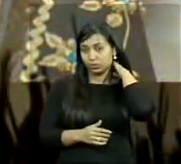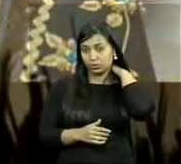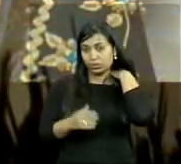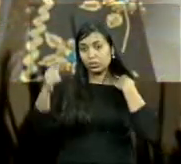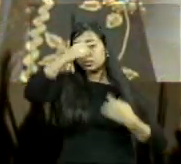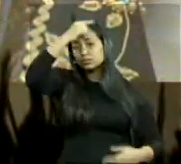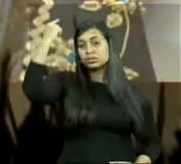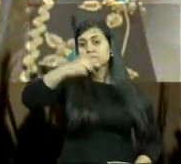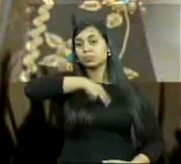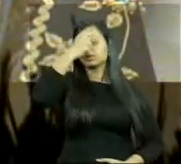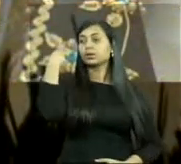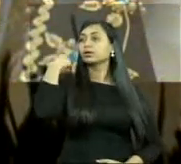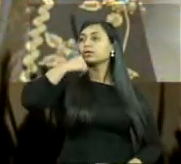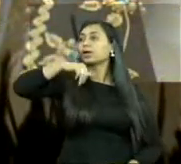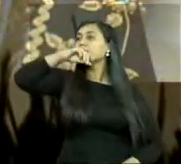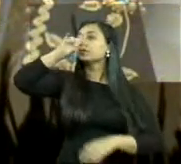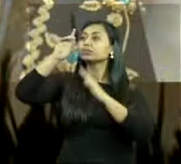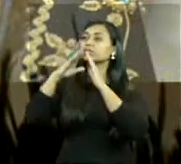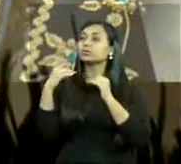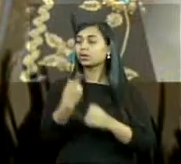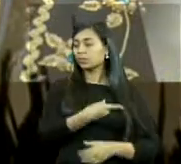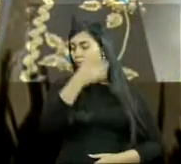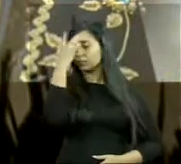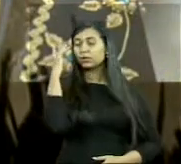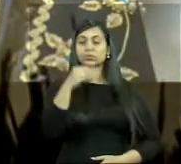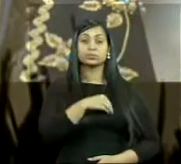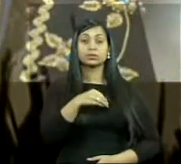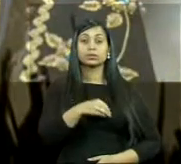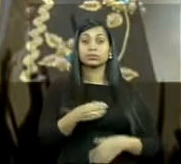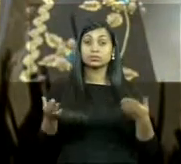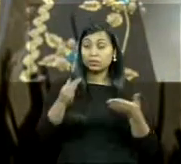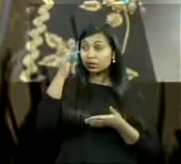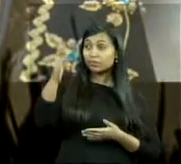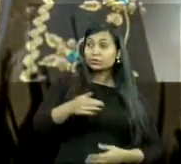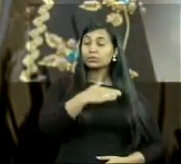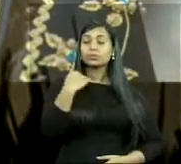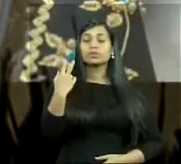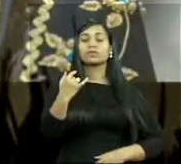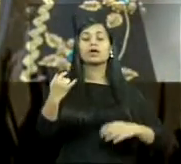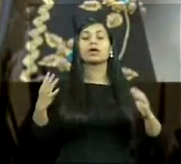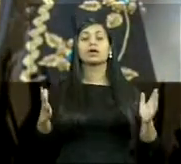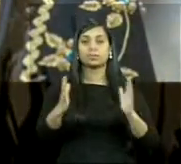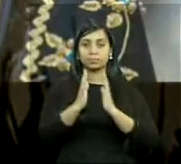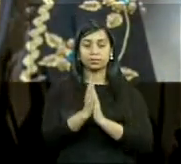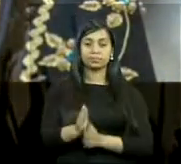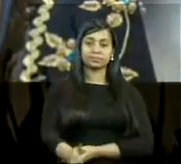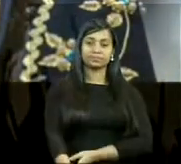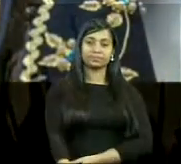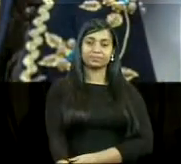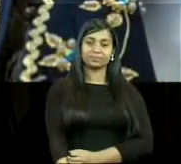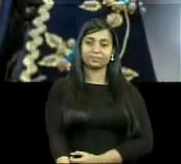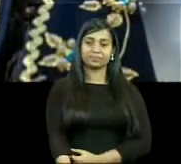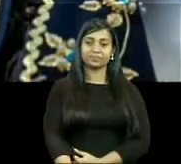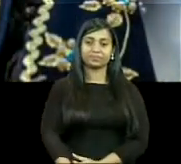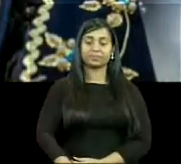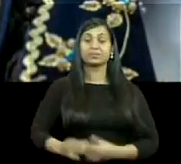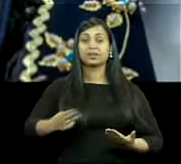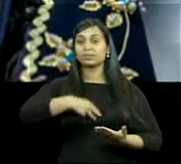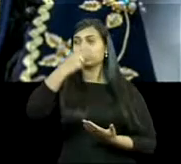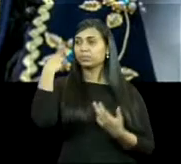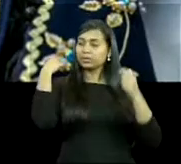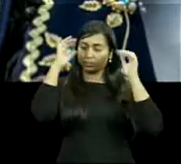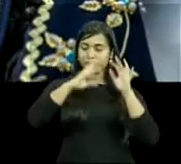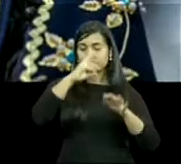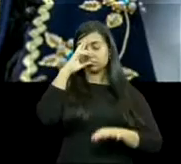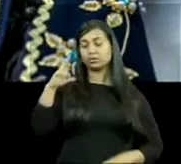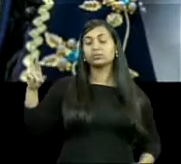Jesus. Santa Maria, Mãe de Deus, rogai por nós, pecadores, agora e na hora de nossa morte. Amém. Ave